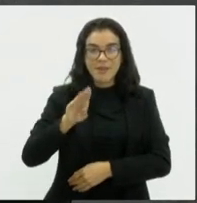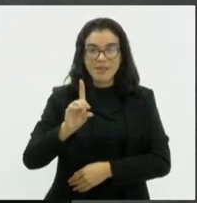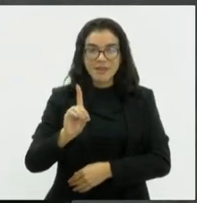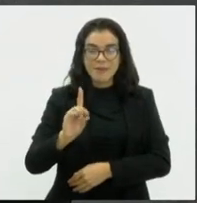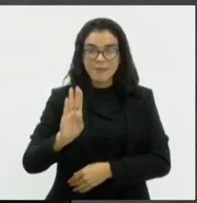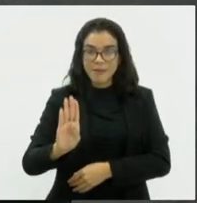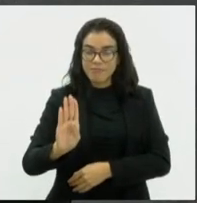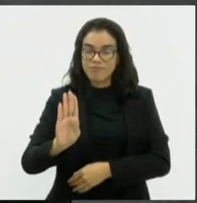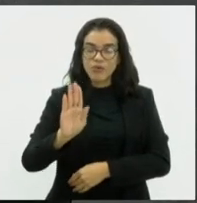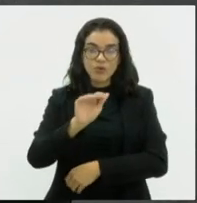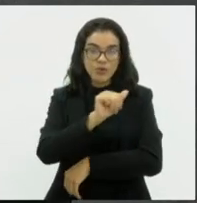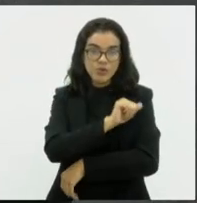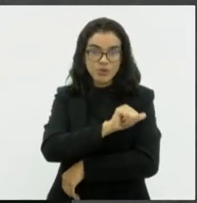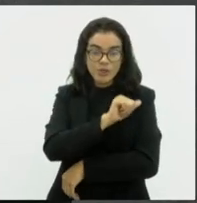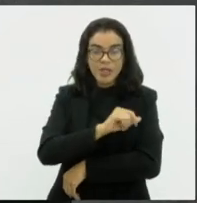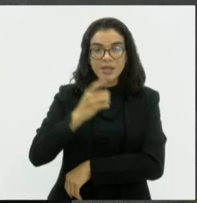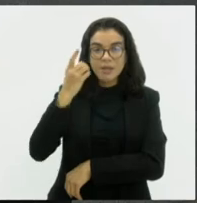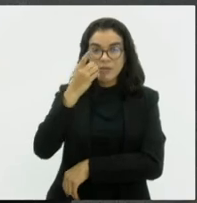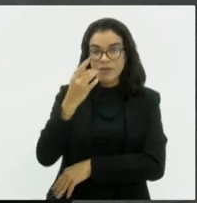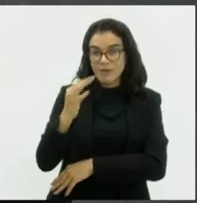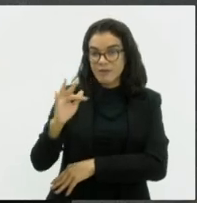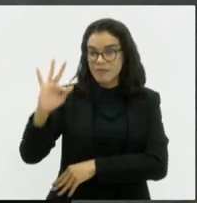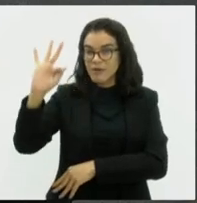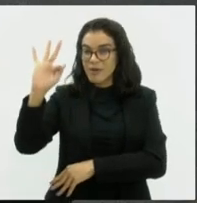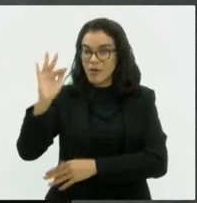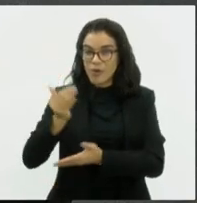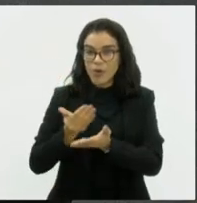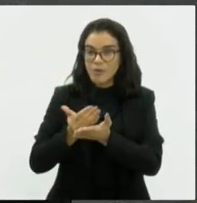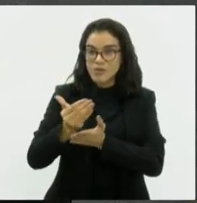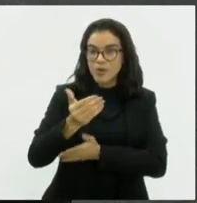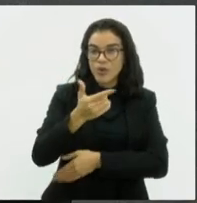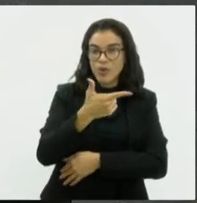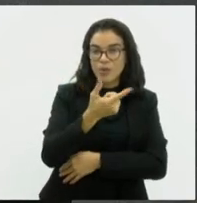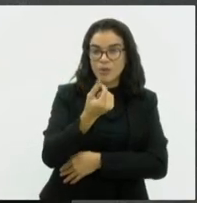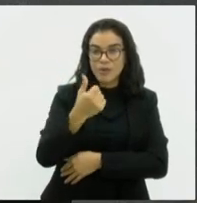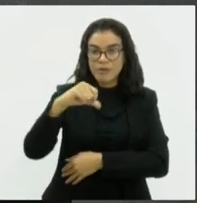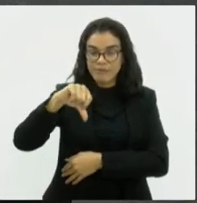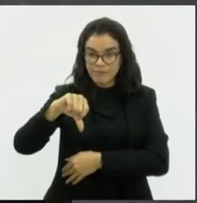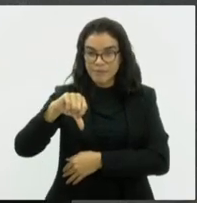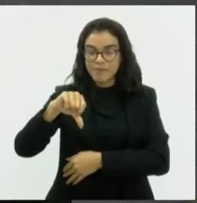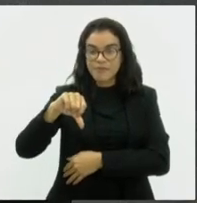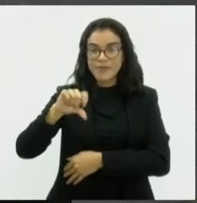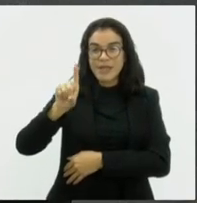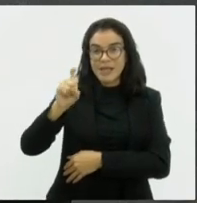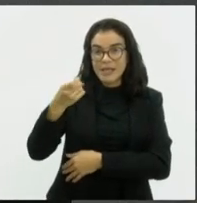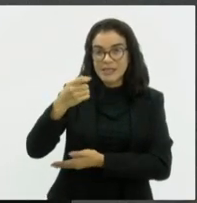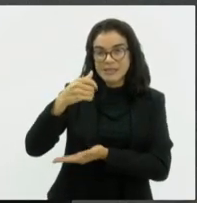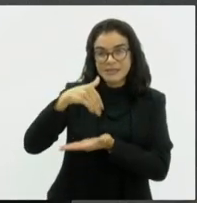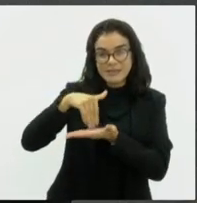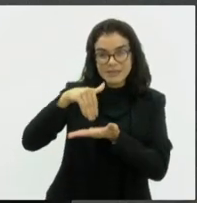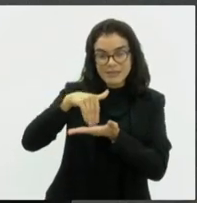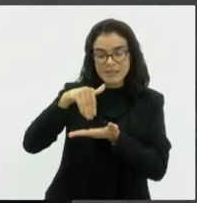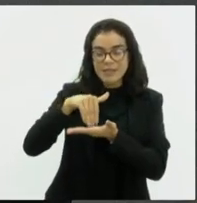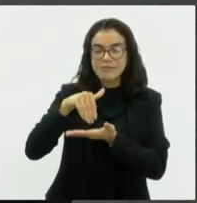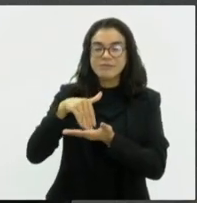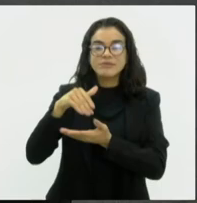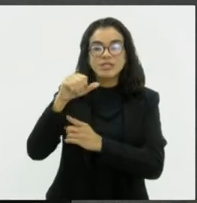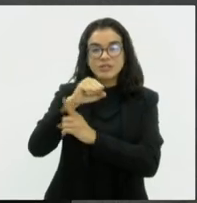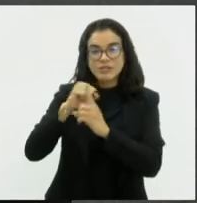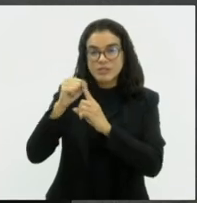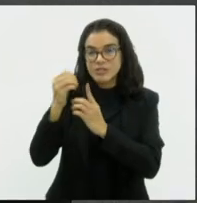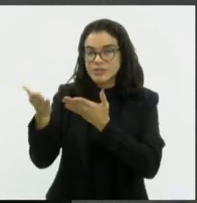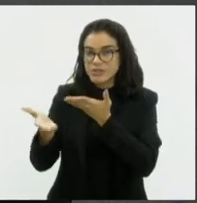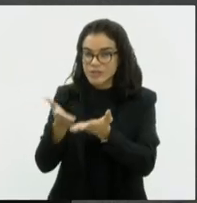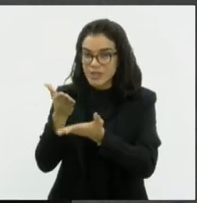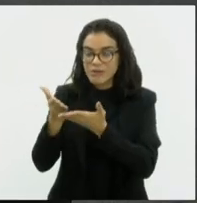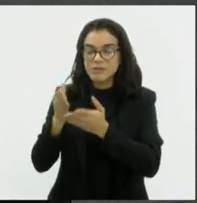Janeiro como deputada federal a partir de 2019. Ex-secretária municipal de Assistência Social e